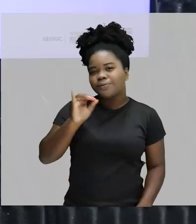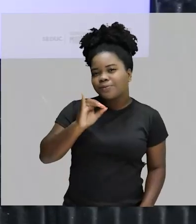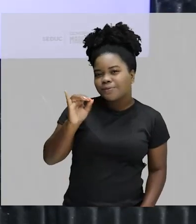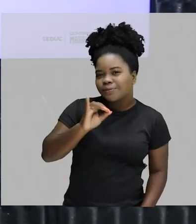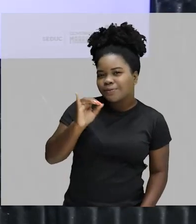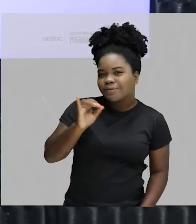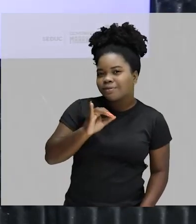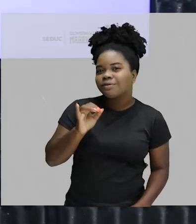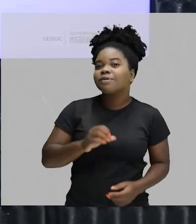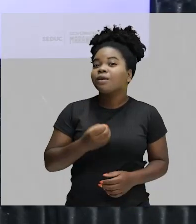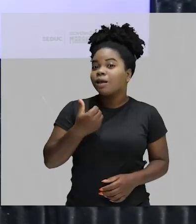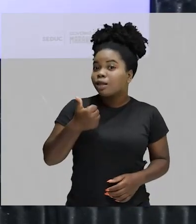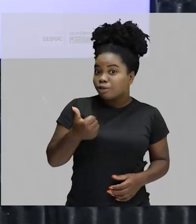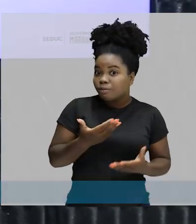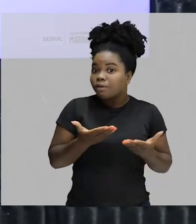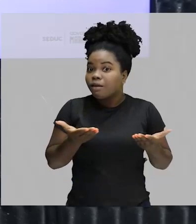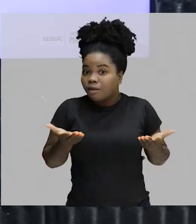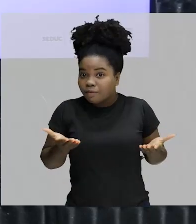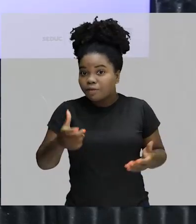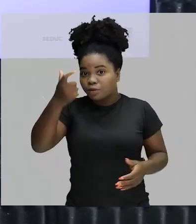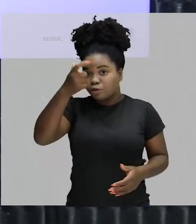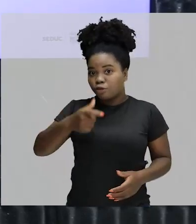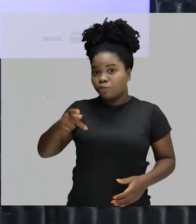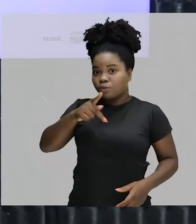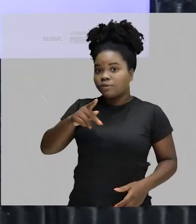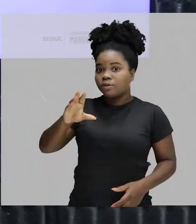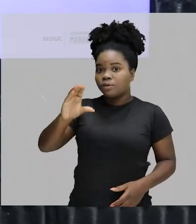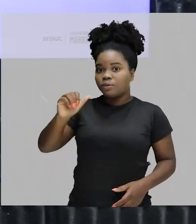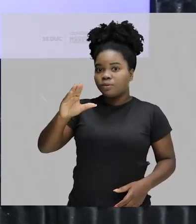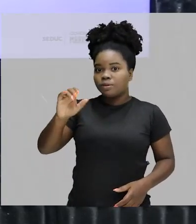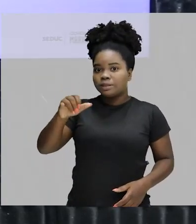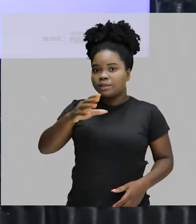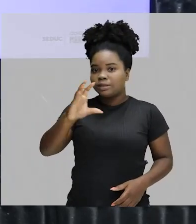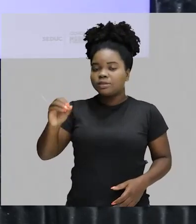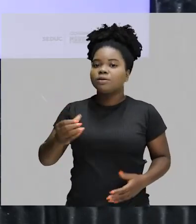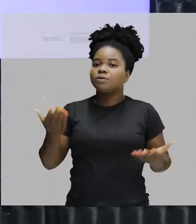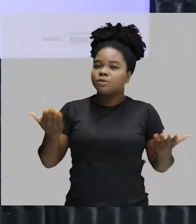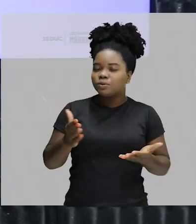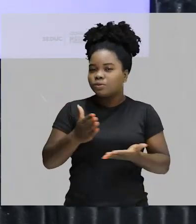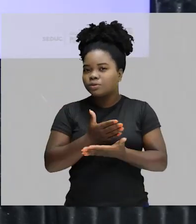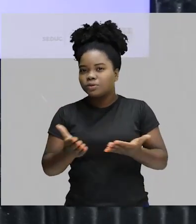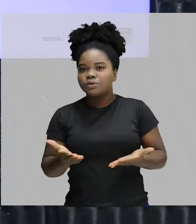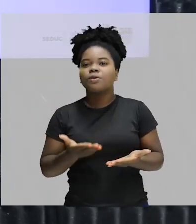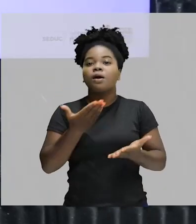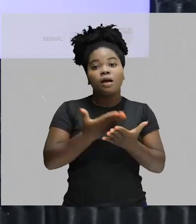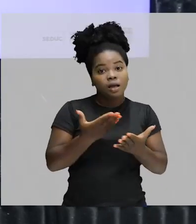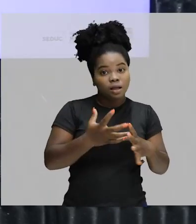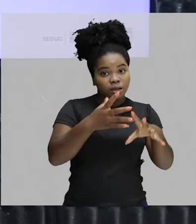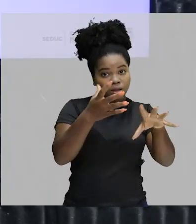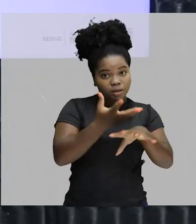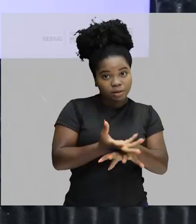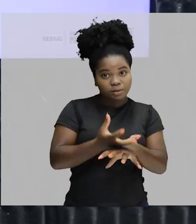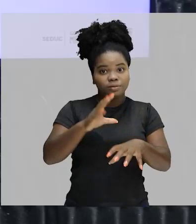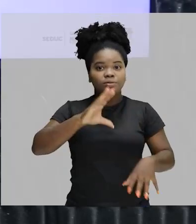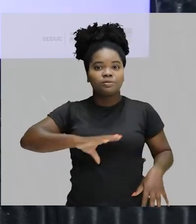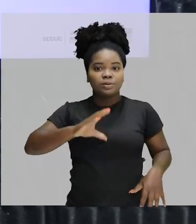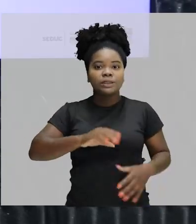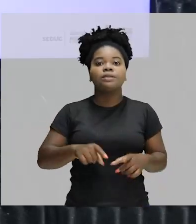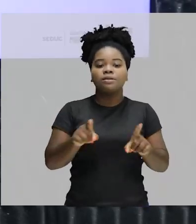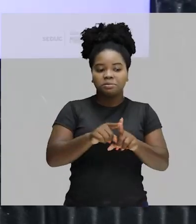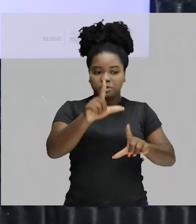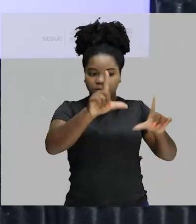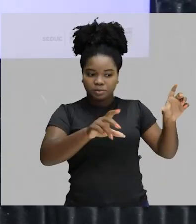Olá, pessoal! Tudo bem com vocês? Sou a professora Conceição Alencar e começa agora a sua aula de língua portuguesa. Se liga na